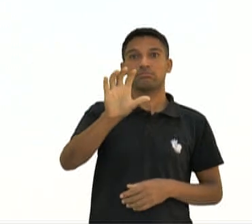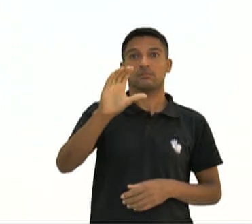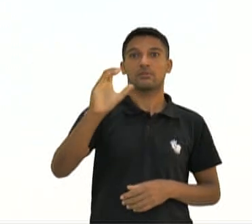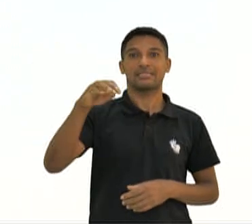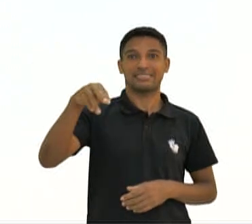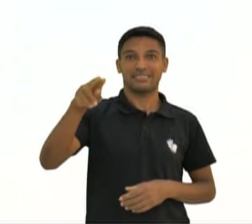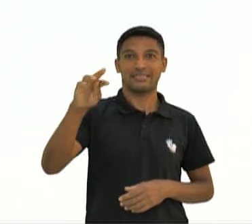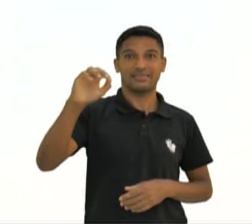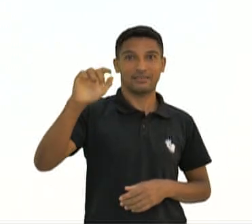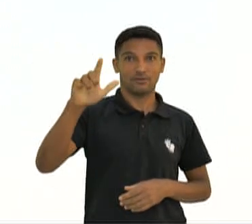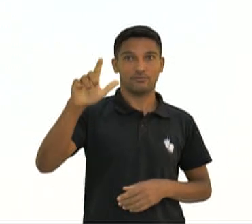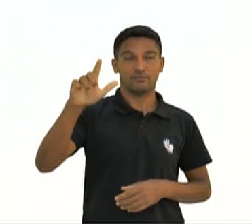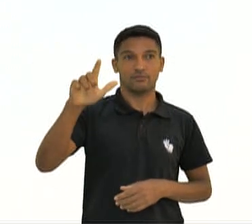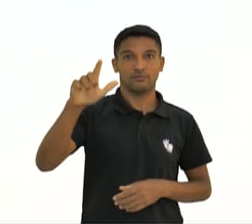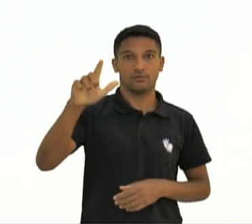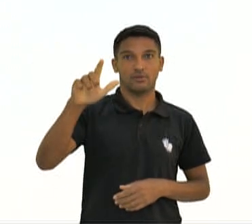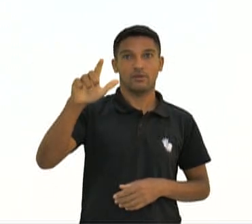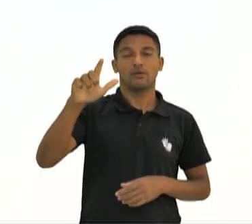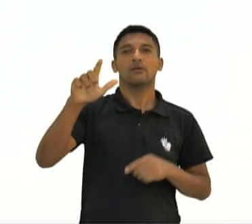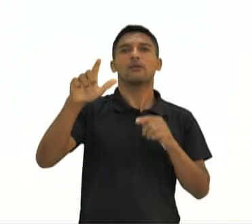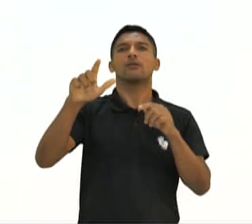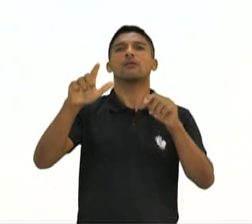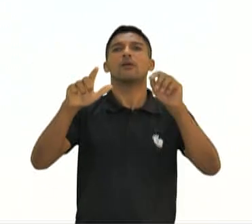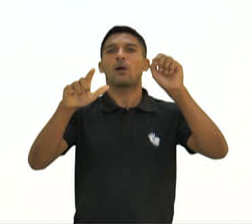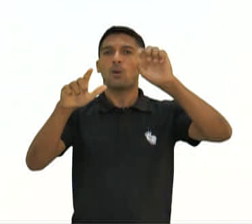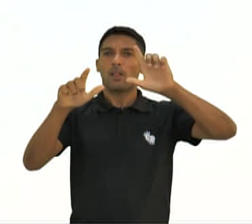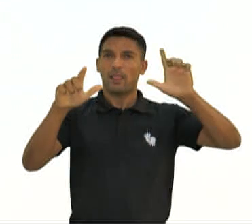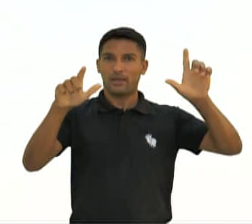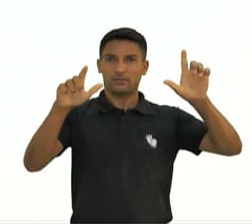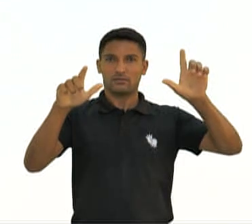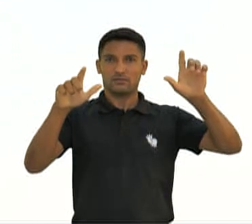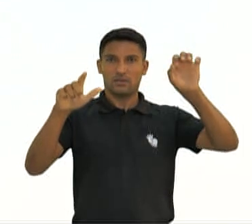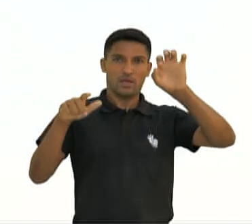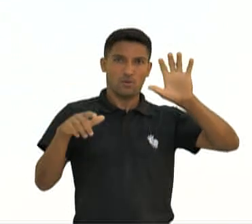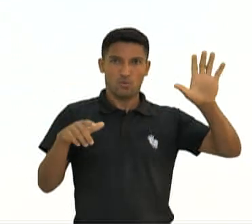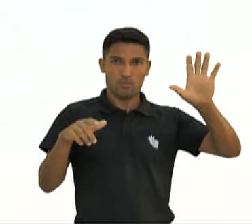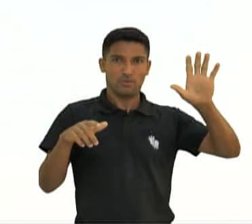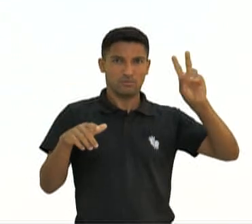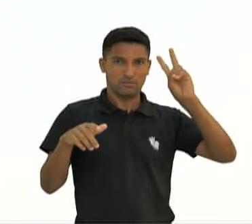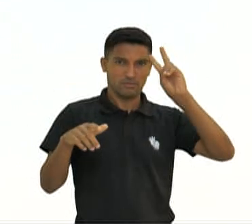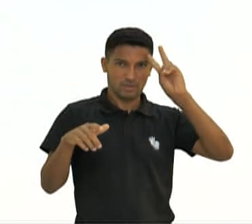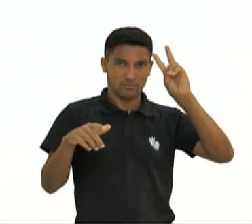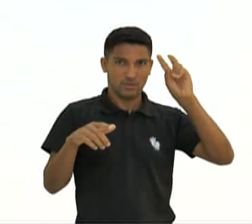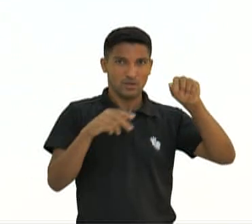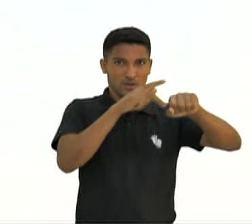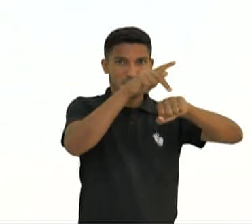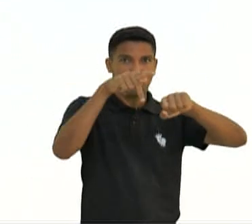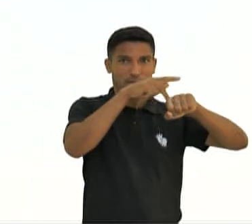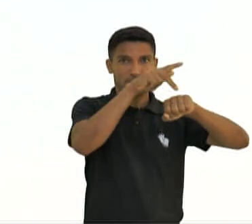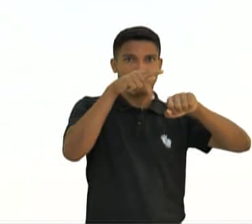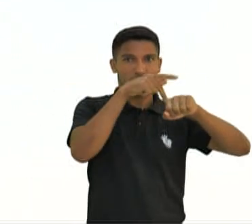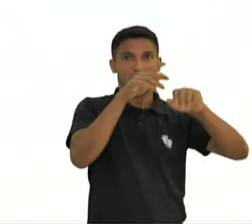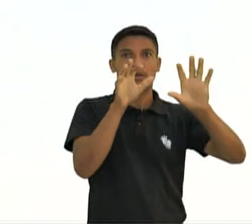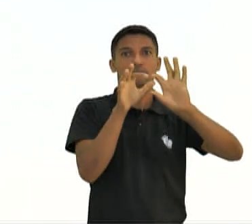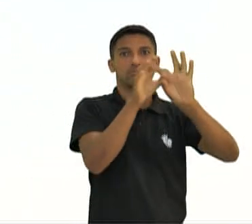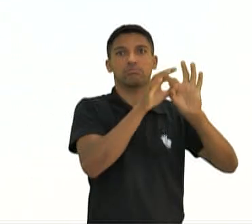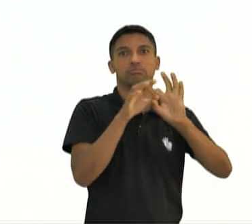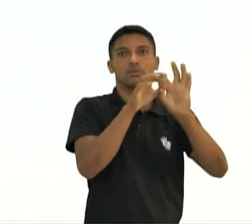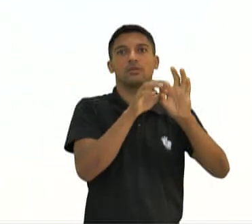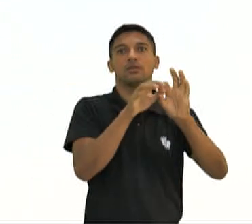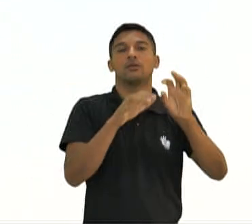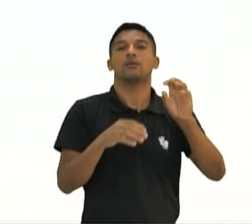europeu, fizeram parte da extinta União das Repúblicas Socialistas Soviéticas.